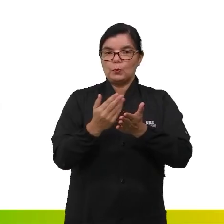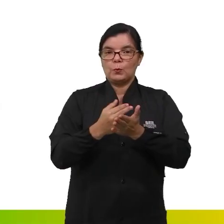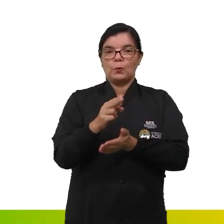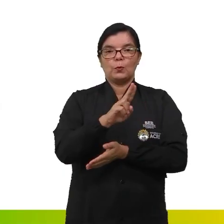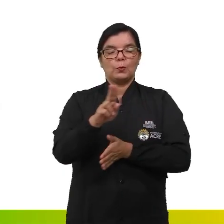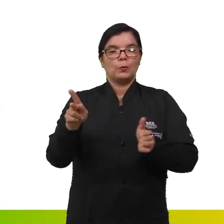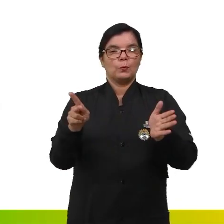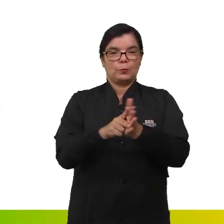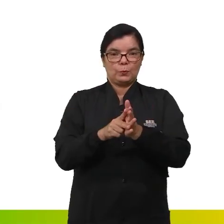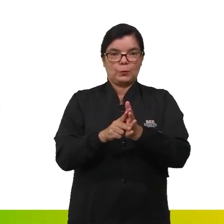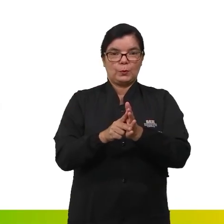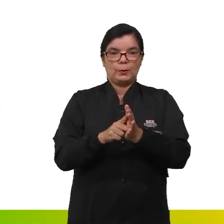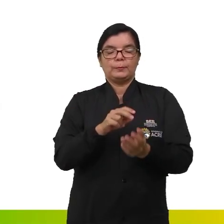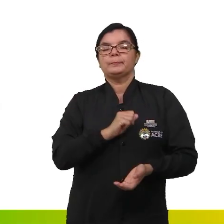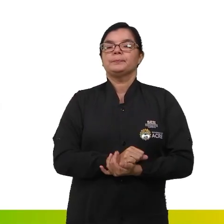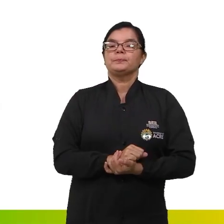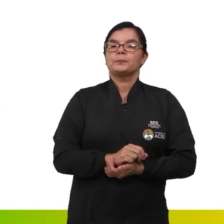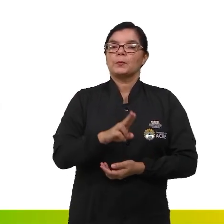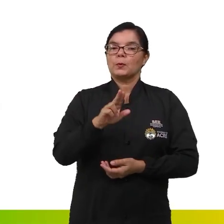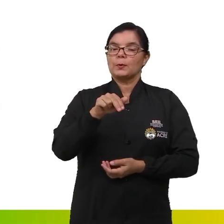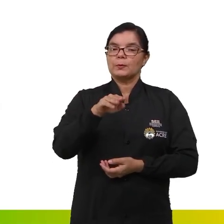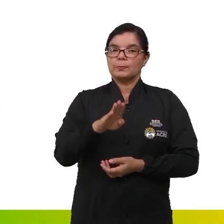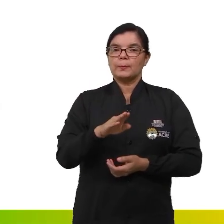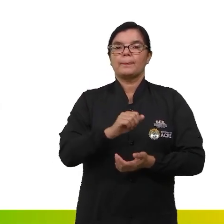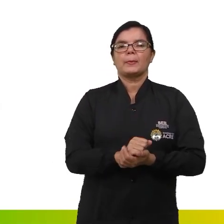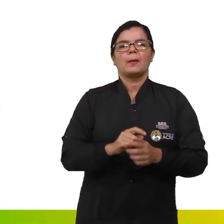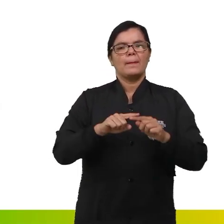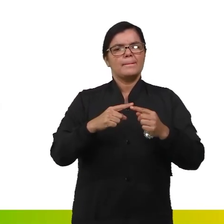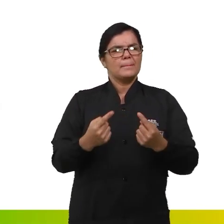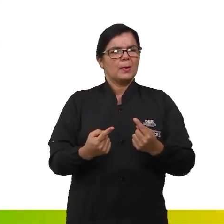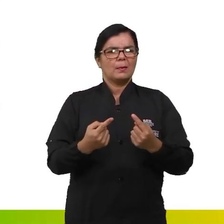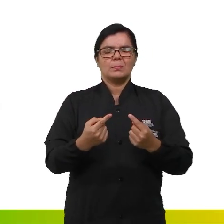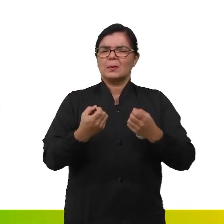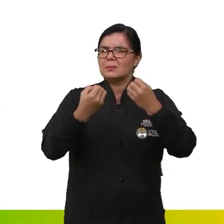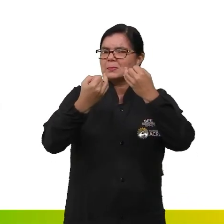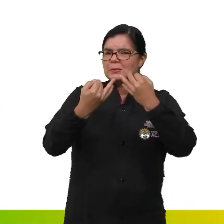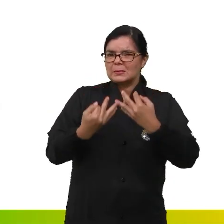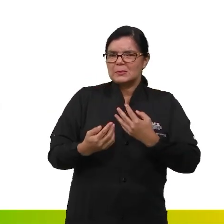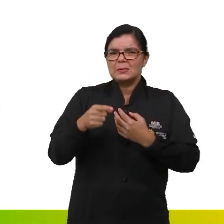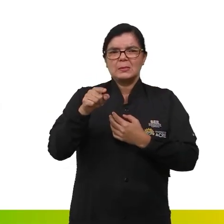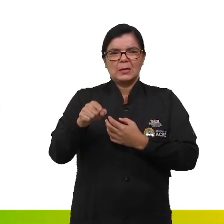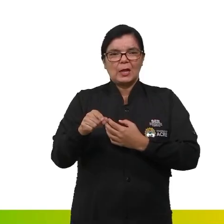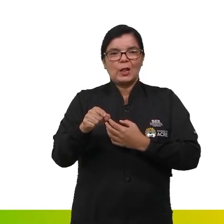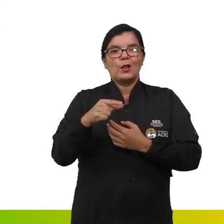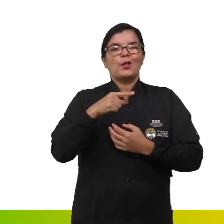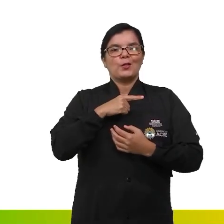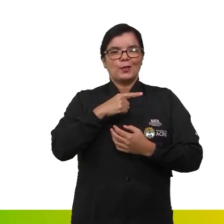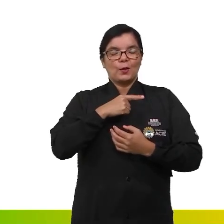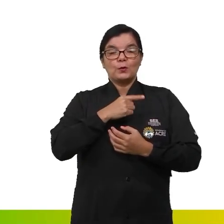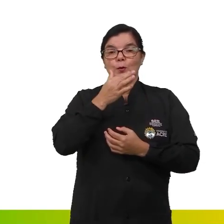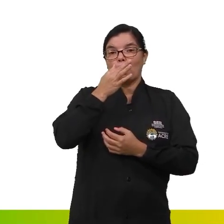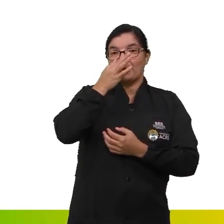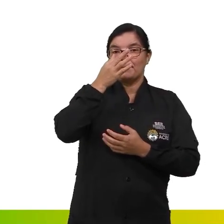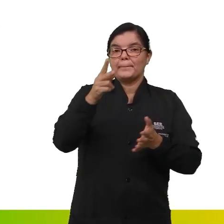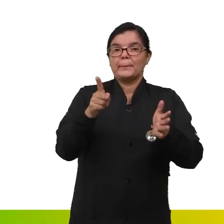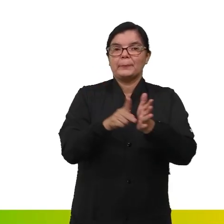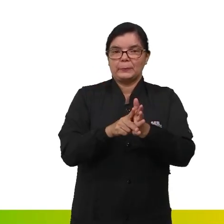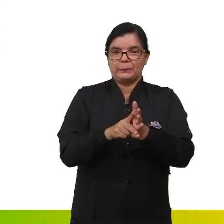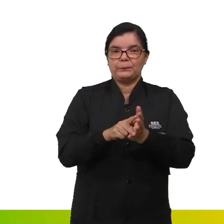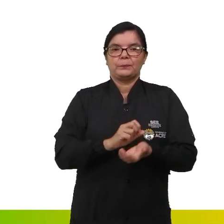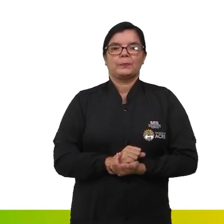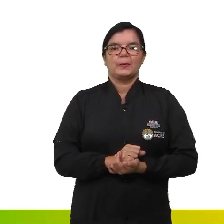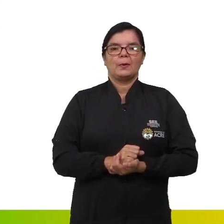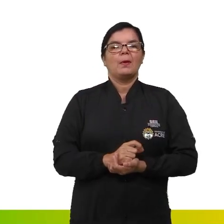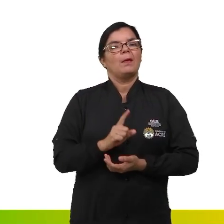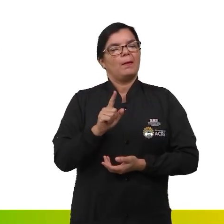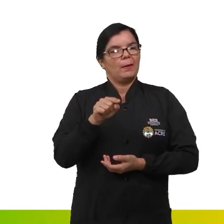Nome Próprio, editora UNB. Mas não dá para dizer que ele conduz a um destino